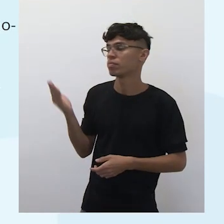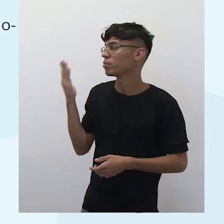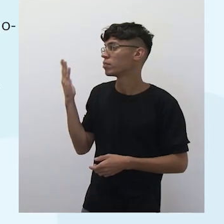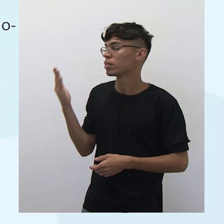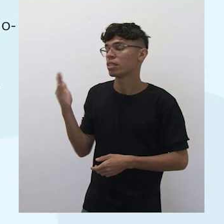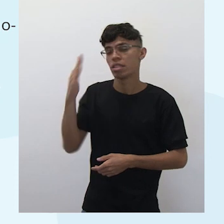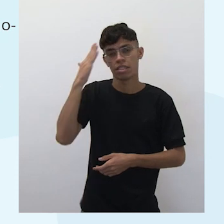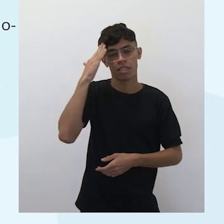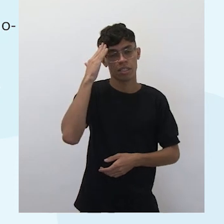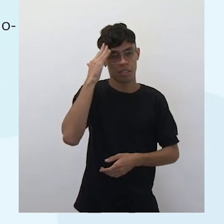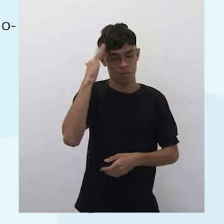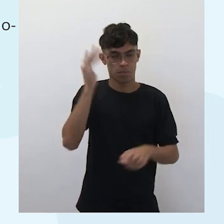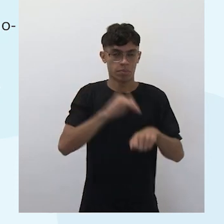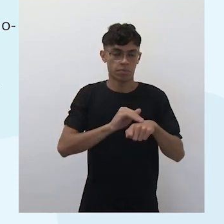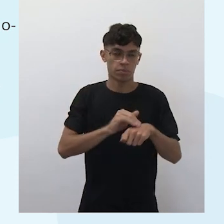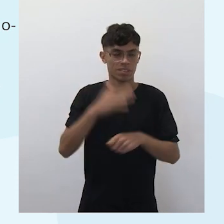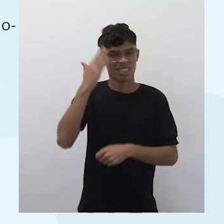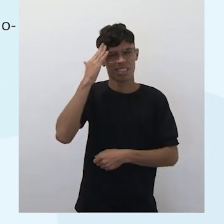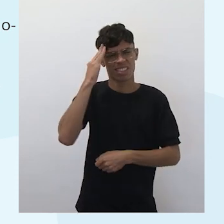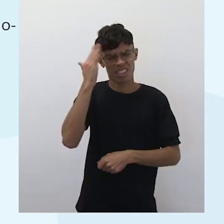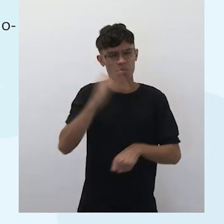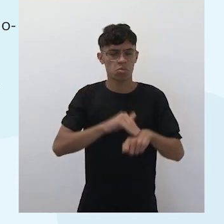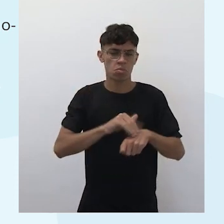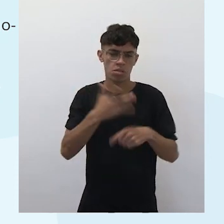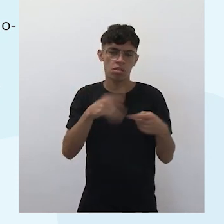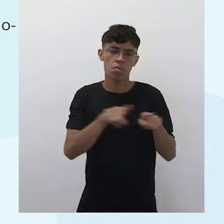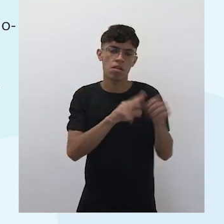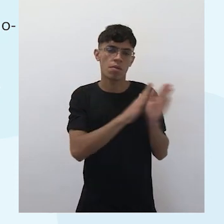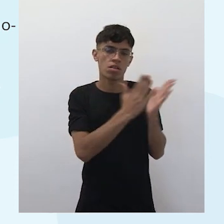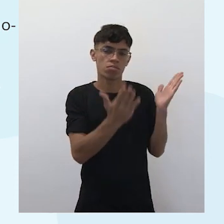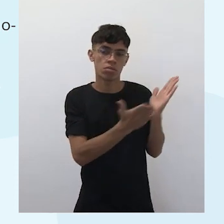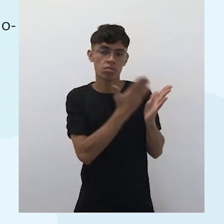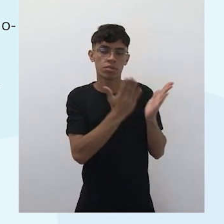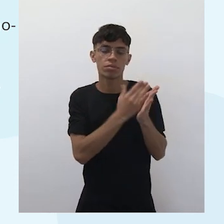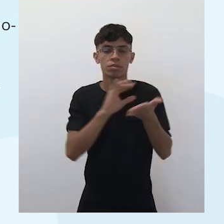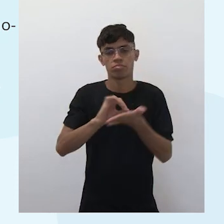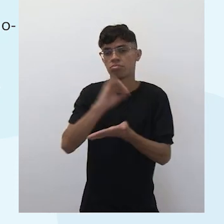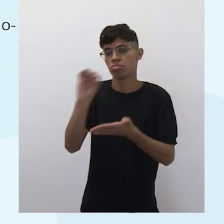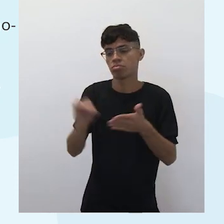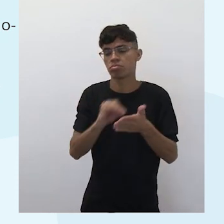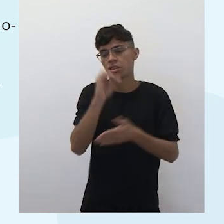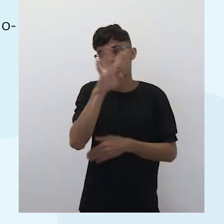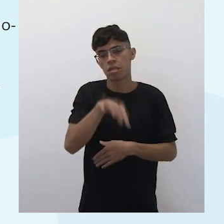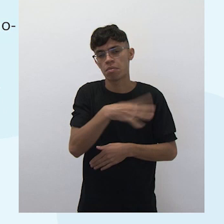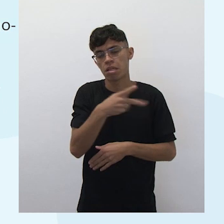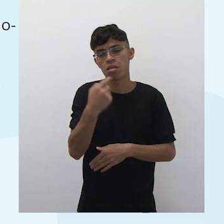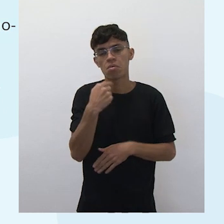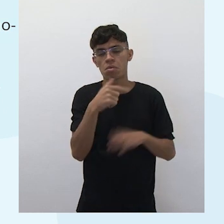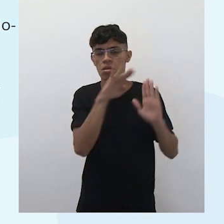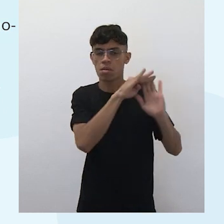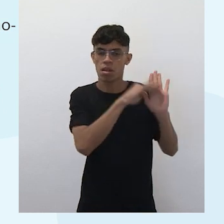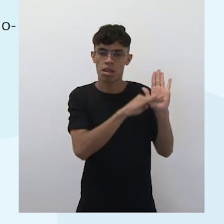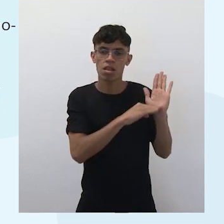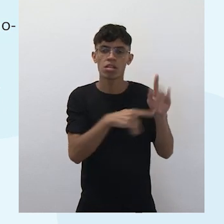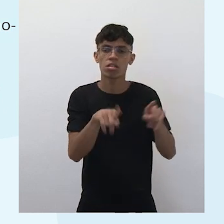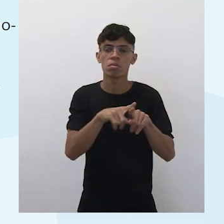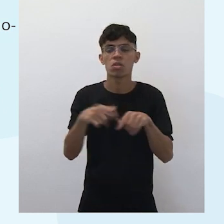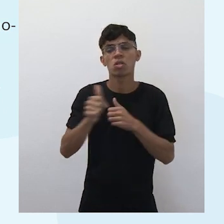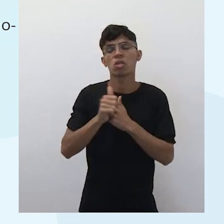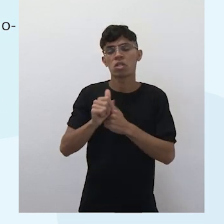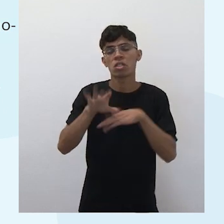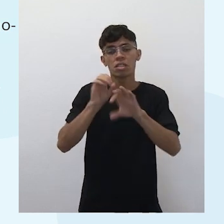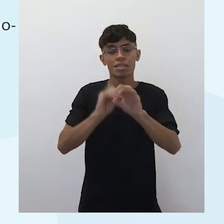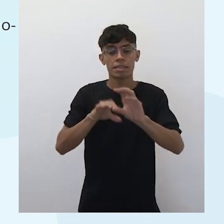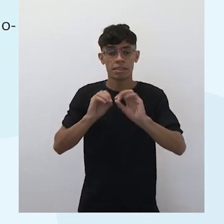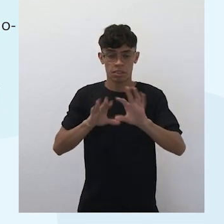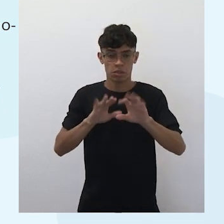Saiba Mais, né? Aí nós temos a questão dos cadernos, né, da programação do centro de mídia, acesso à programação do centro de mídia, o guia do ensino híbrido,